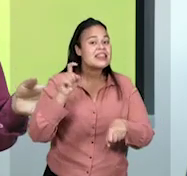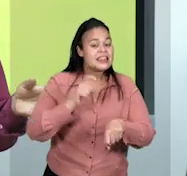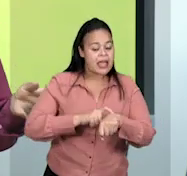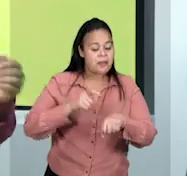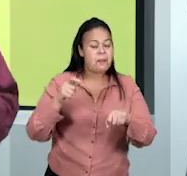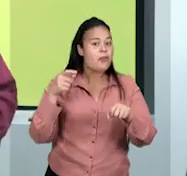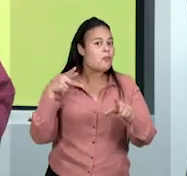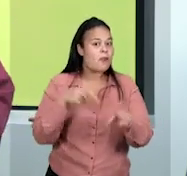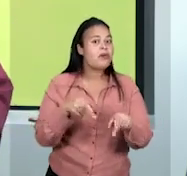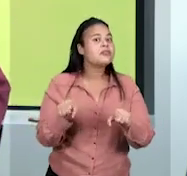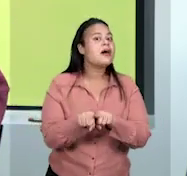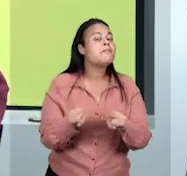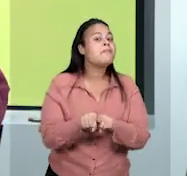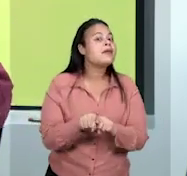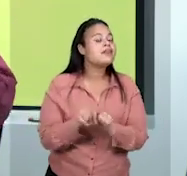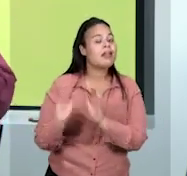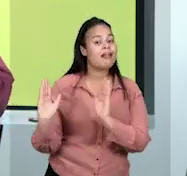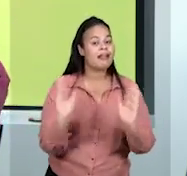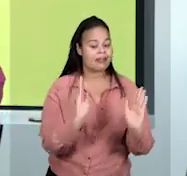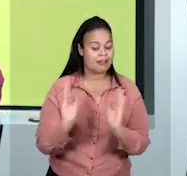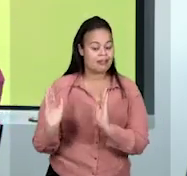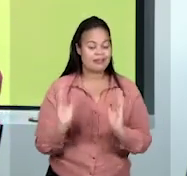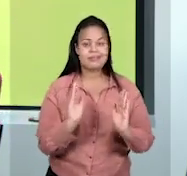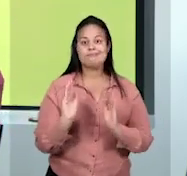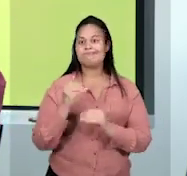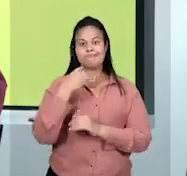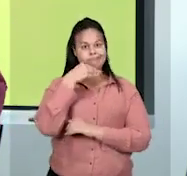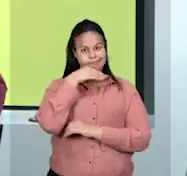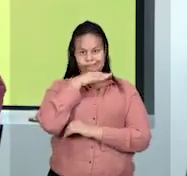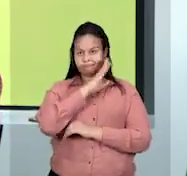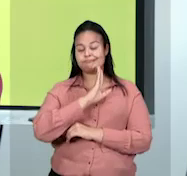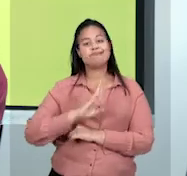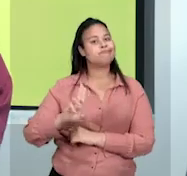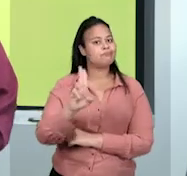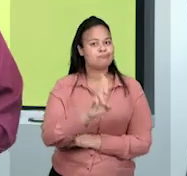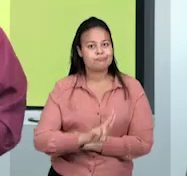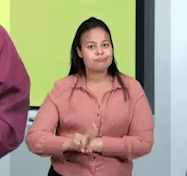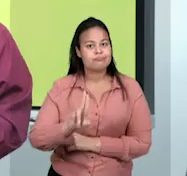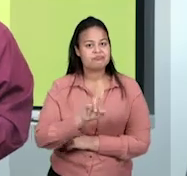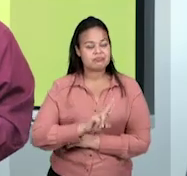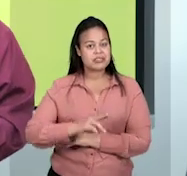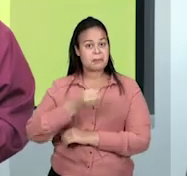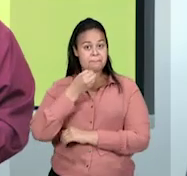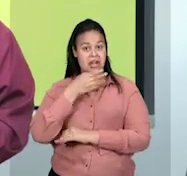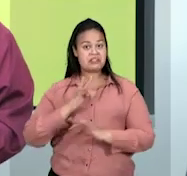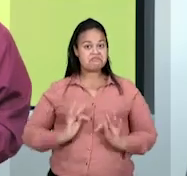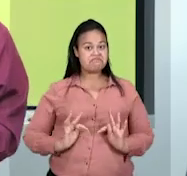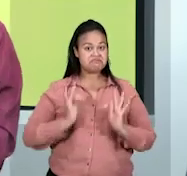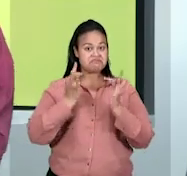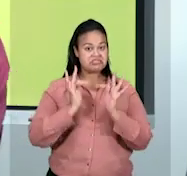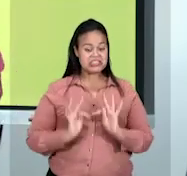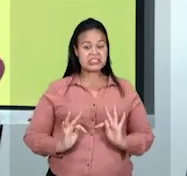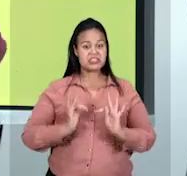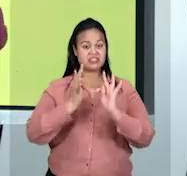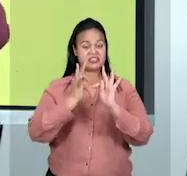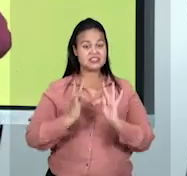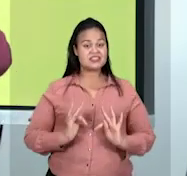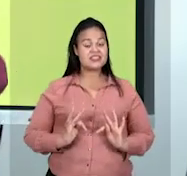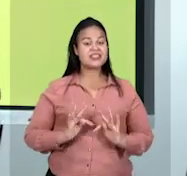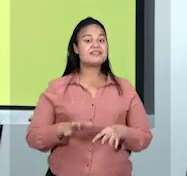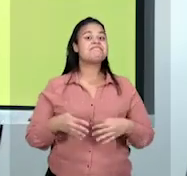tempo, quando nós não percebemos, não utilizamos bem essa tecnologia, quanto